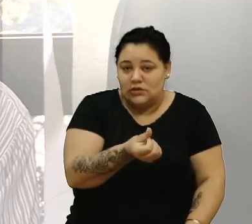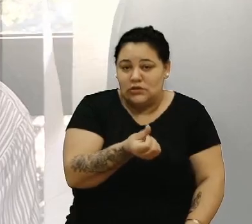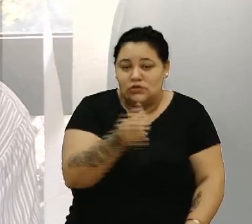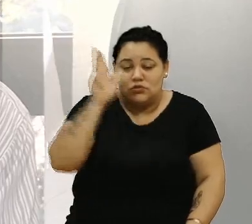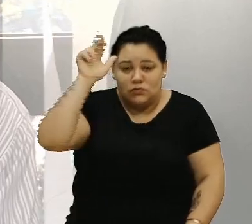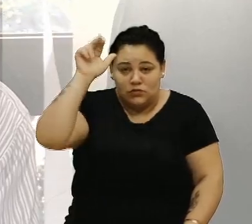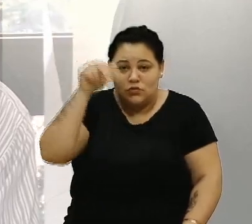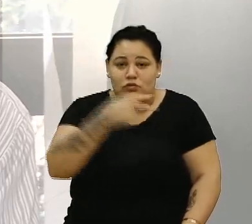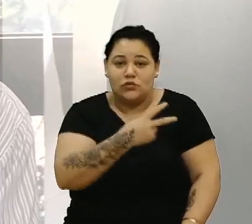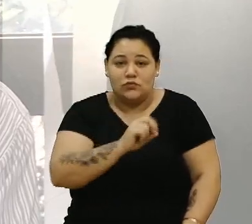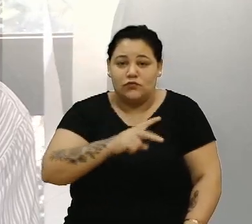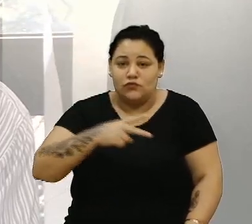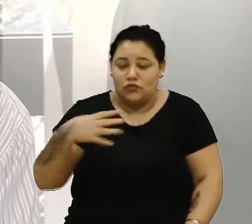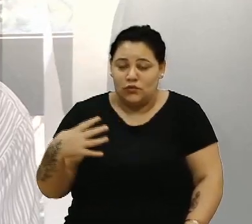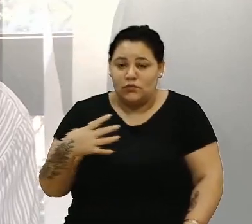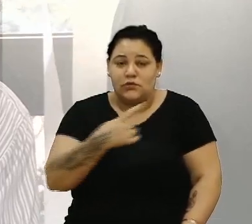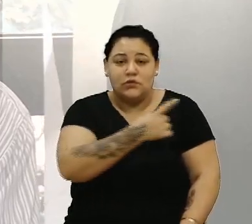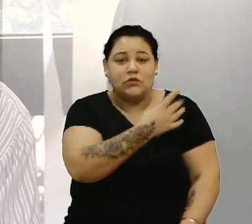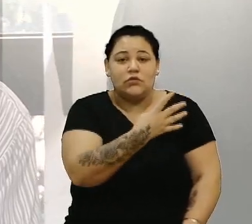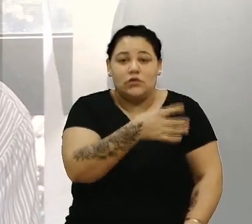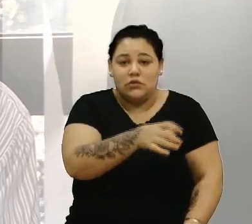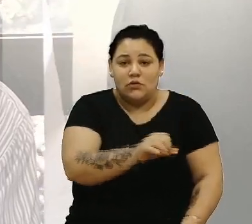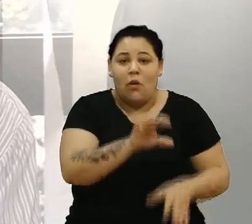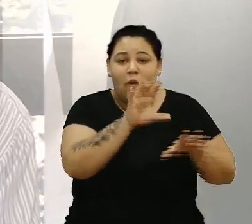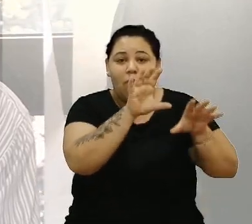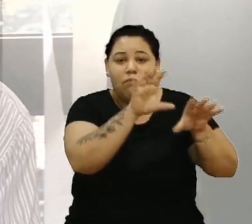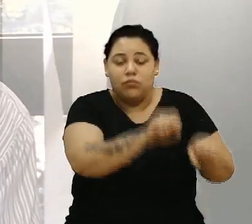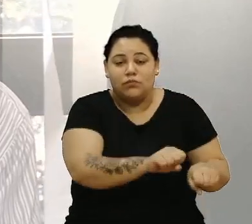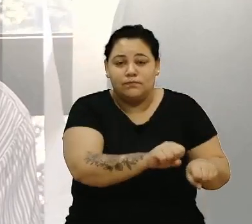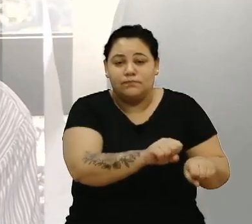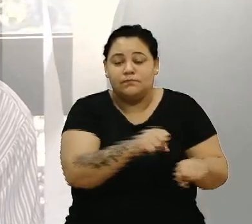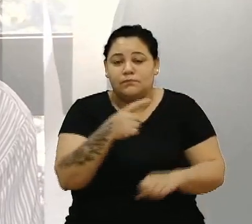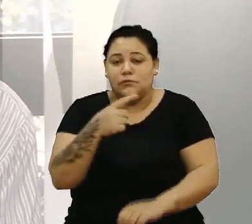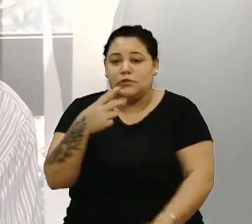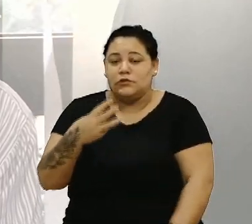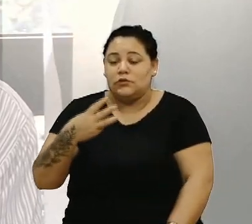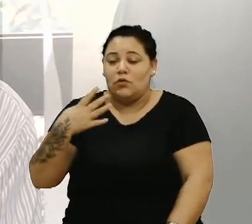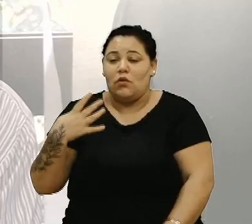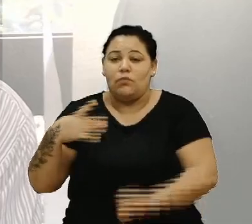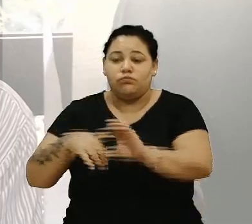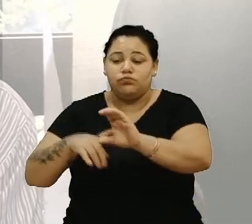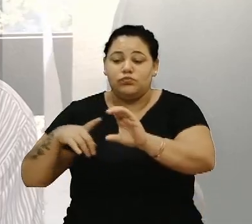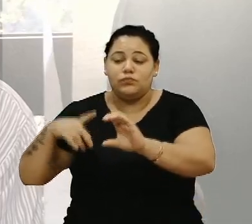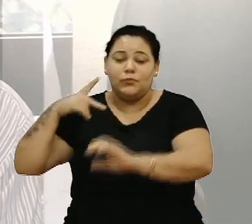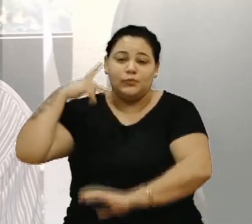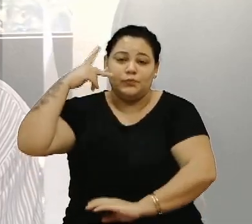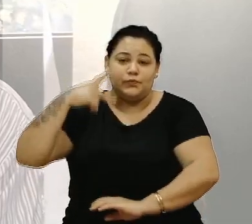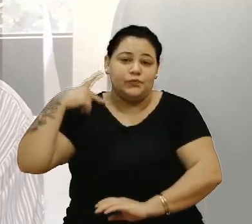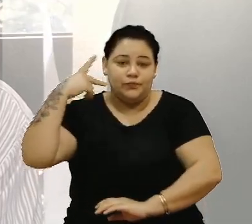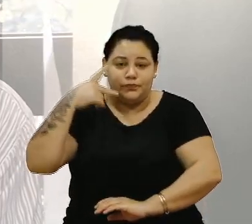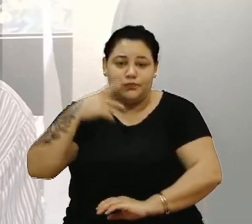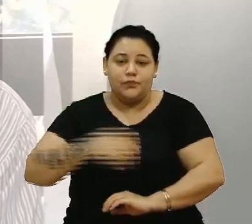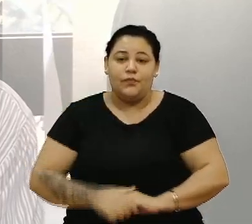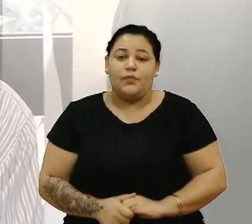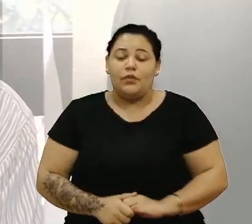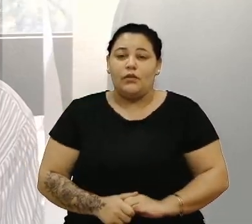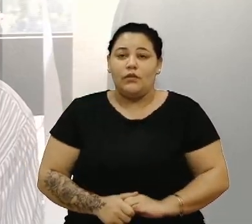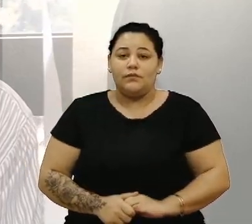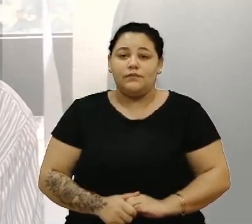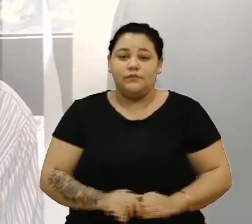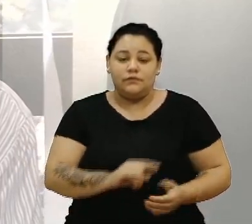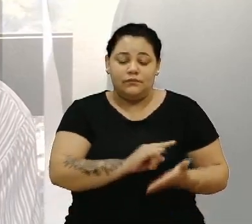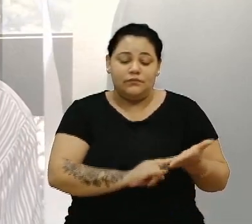2024. 149 anos de colonização e 134 anos de emancipação política.